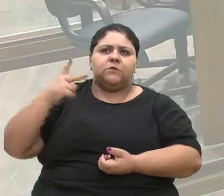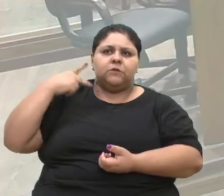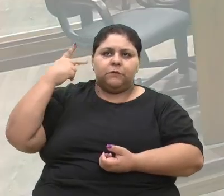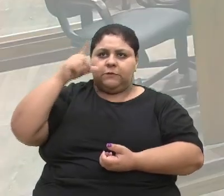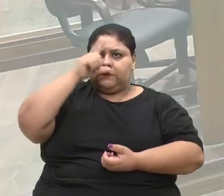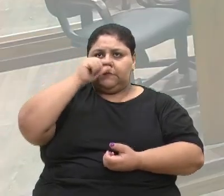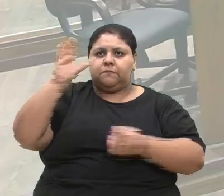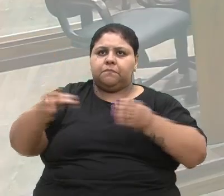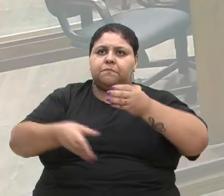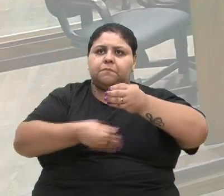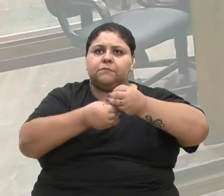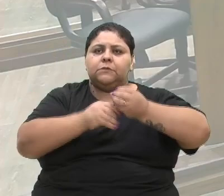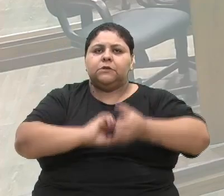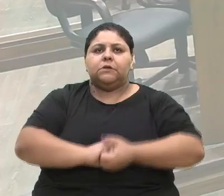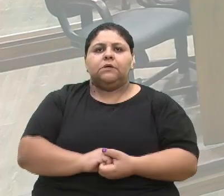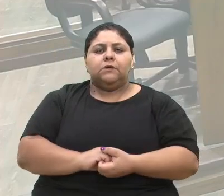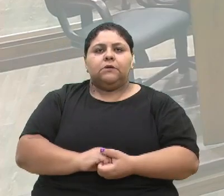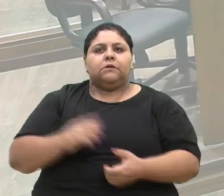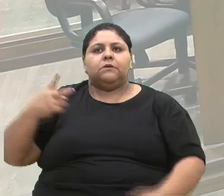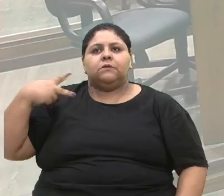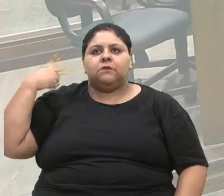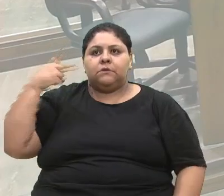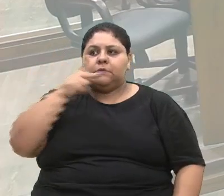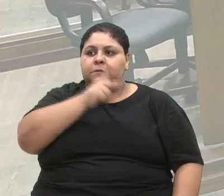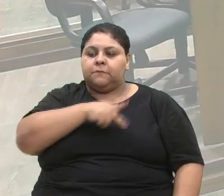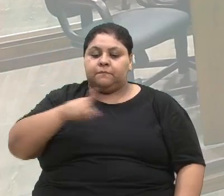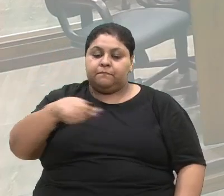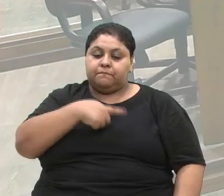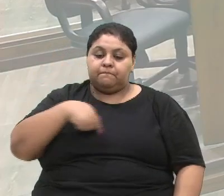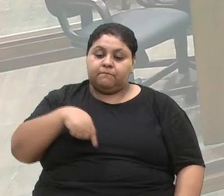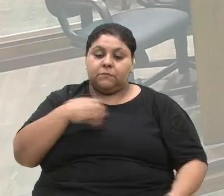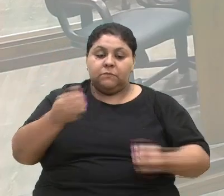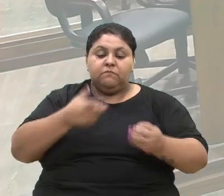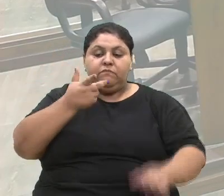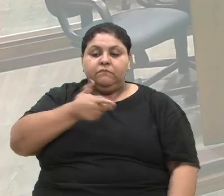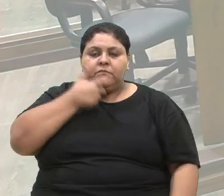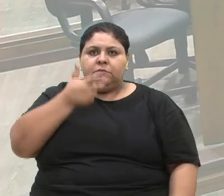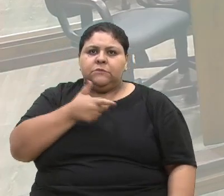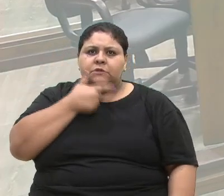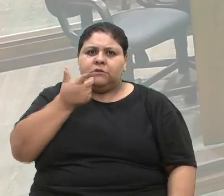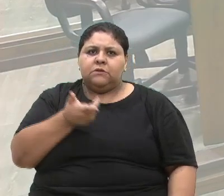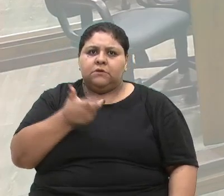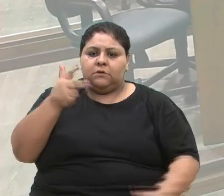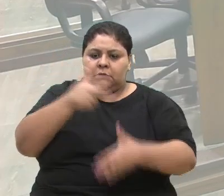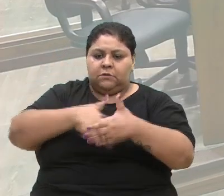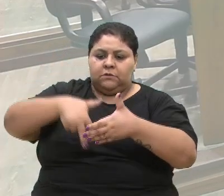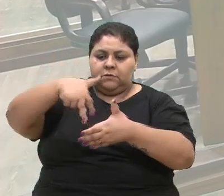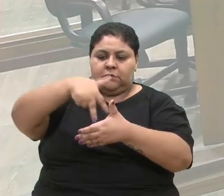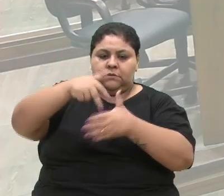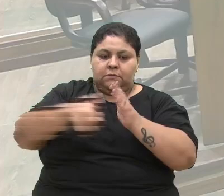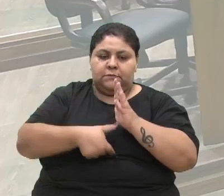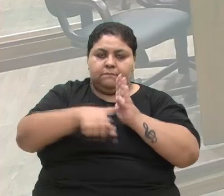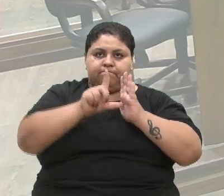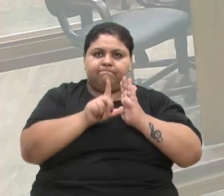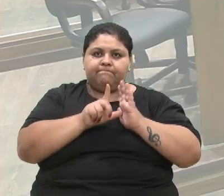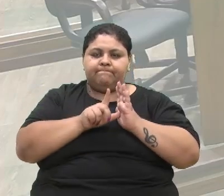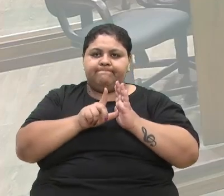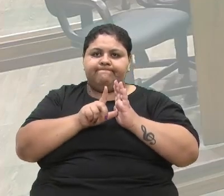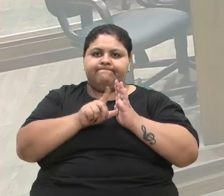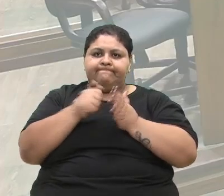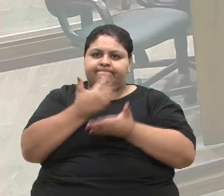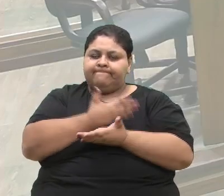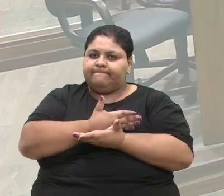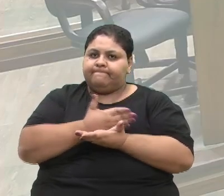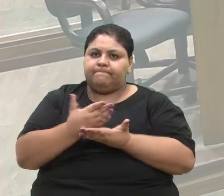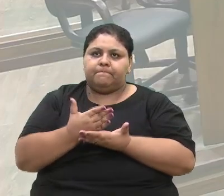parte. Vereador Zanquim, como eu já falei na tribuna anteriormente, no